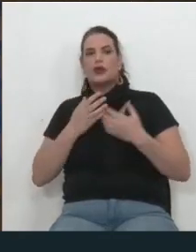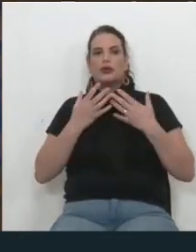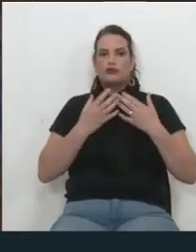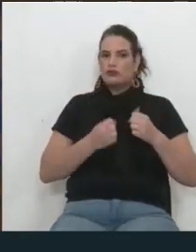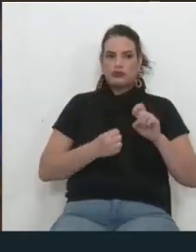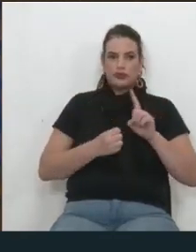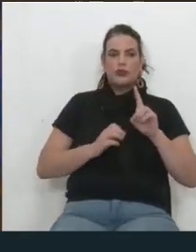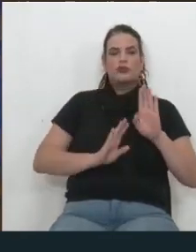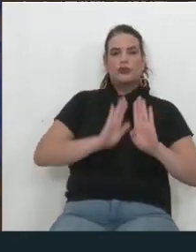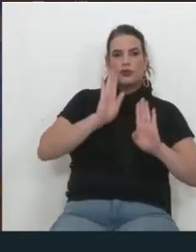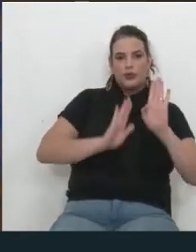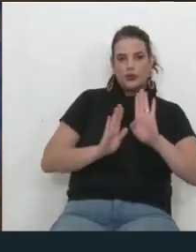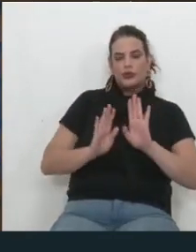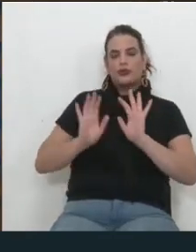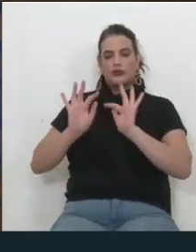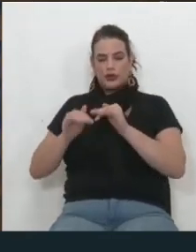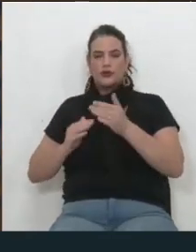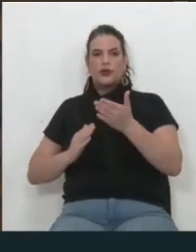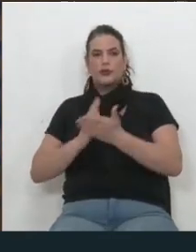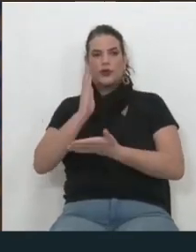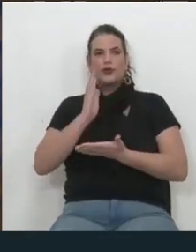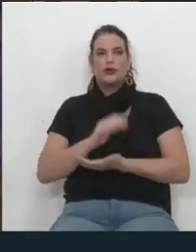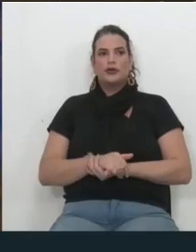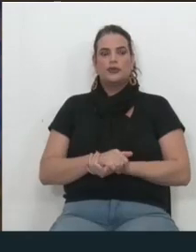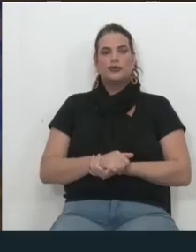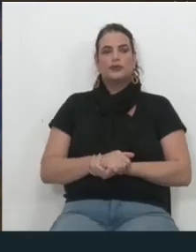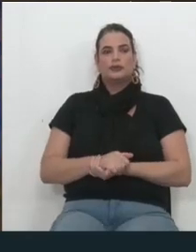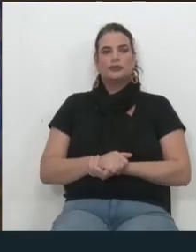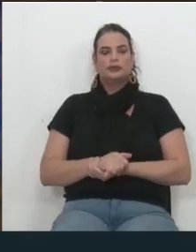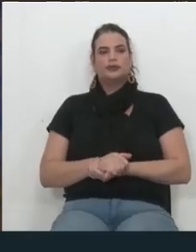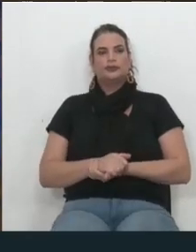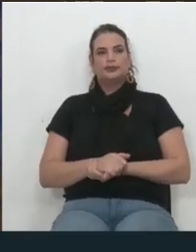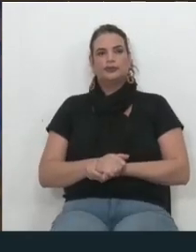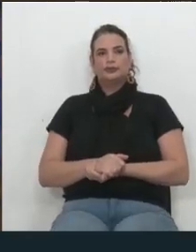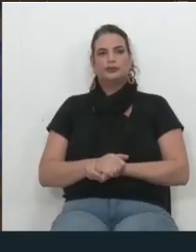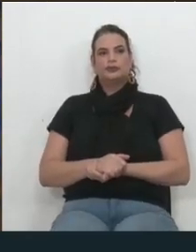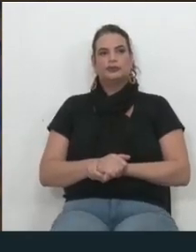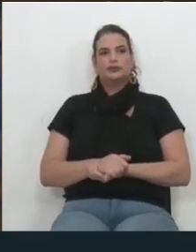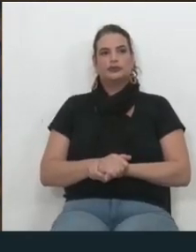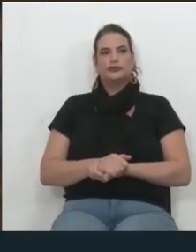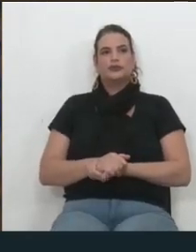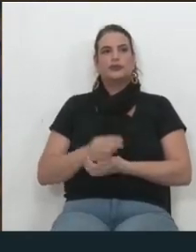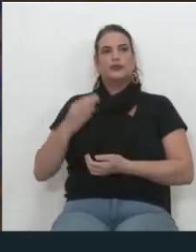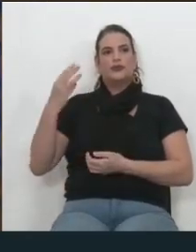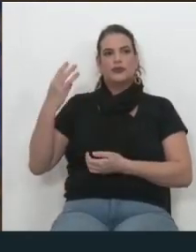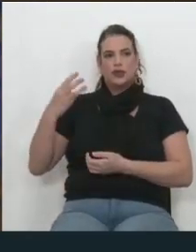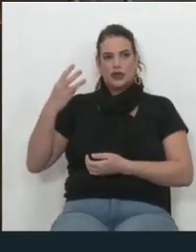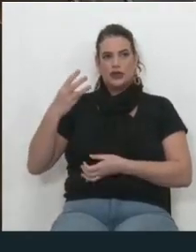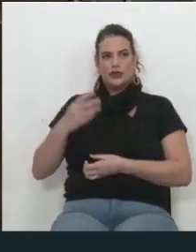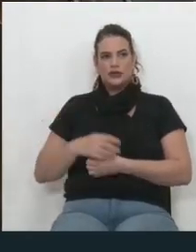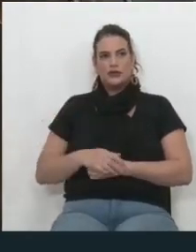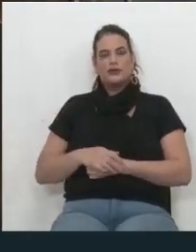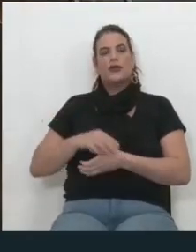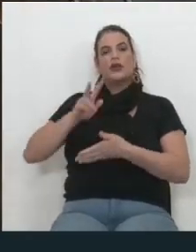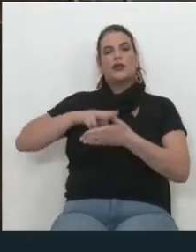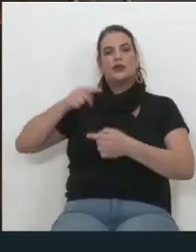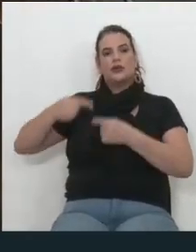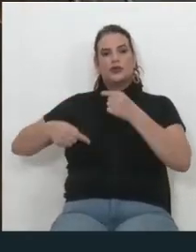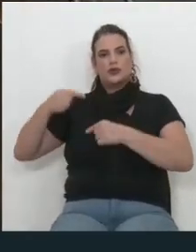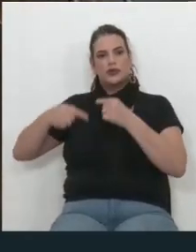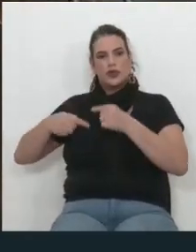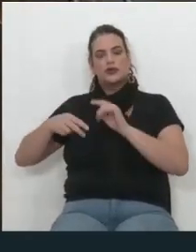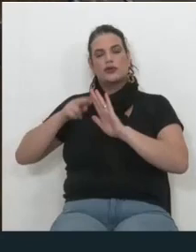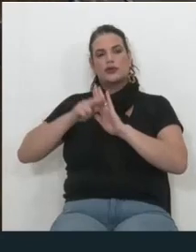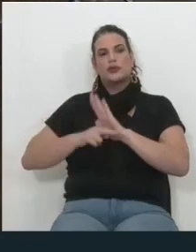Encerrada a votação, aprovado, encaminhe-se. 3. Item terceiro, leitura, discussão e votação do